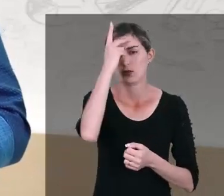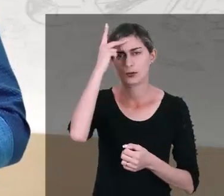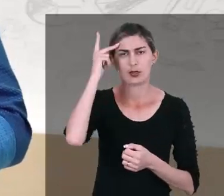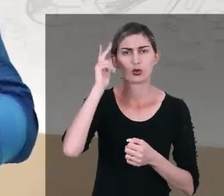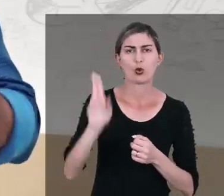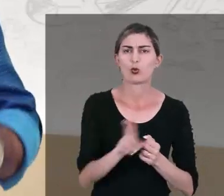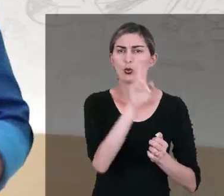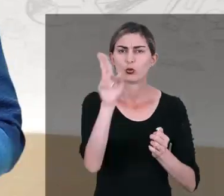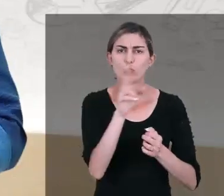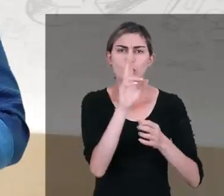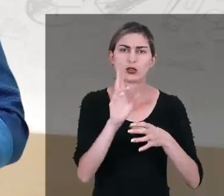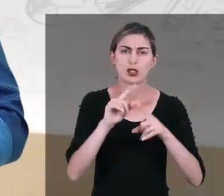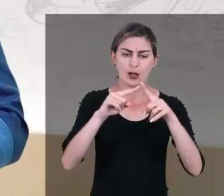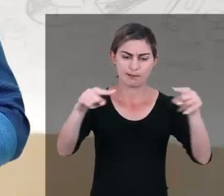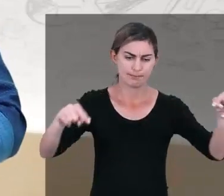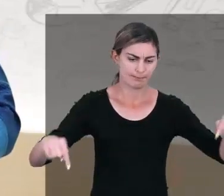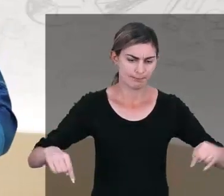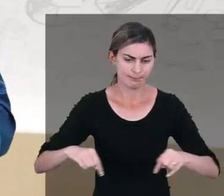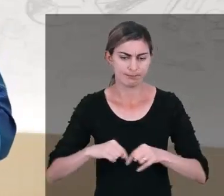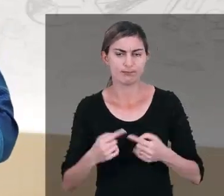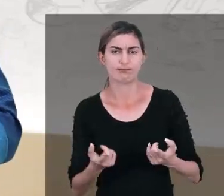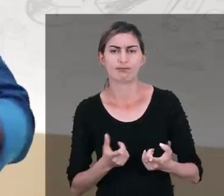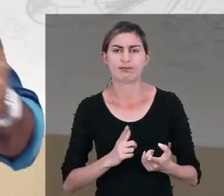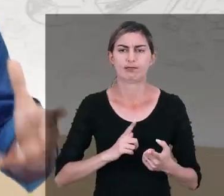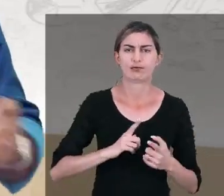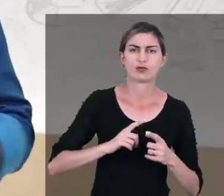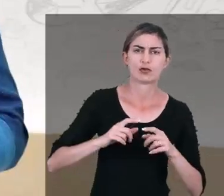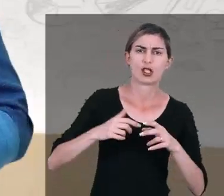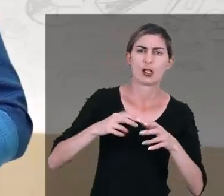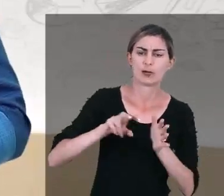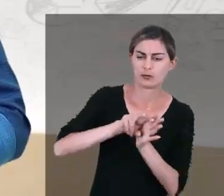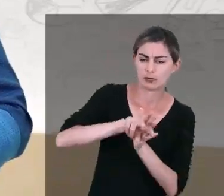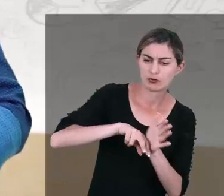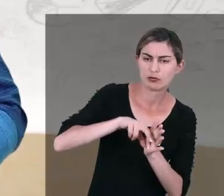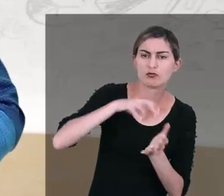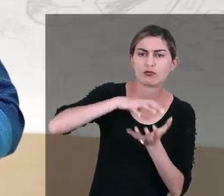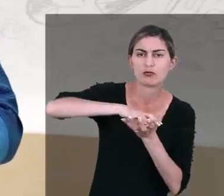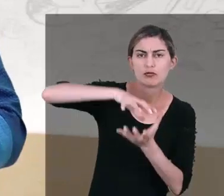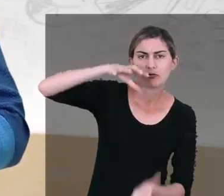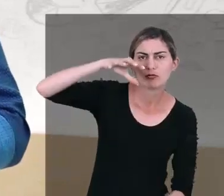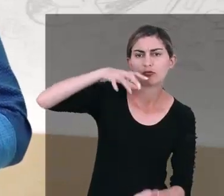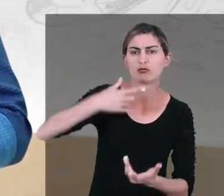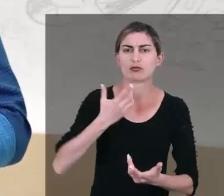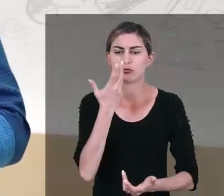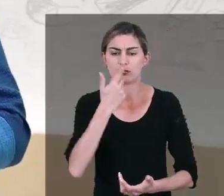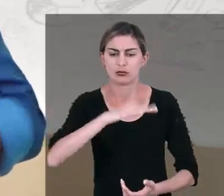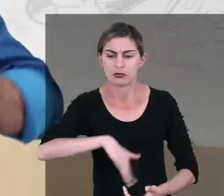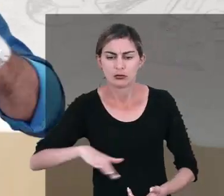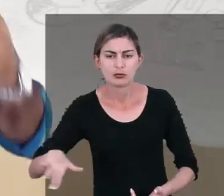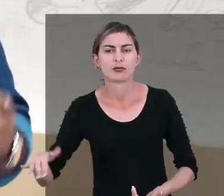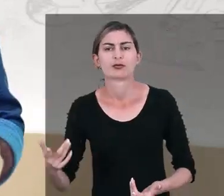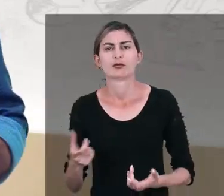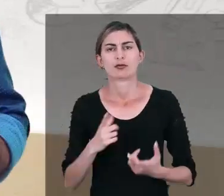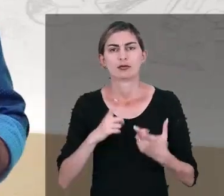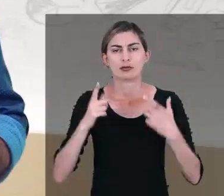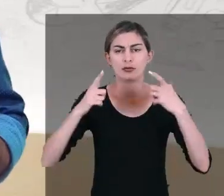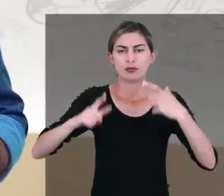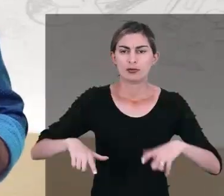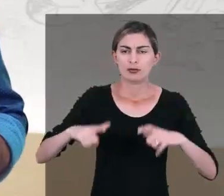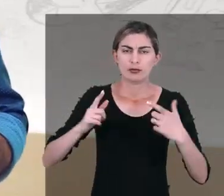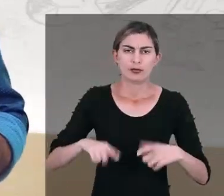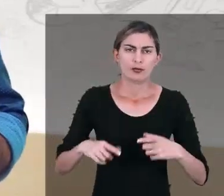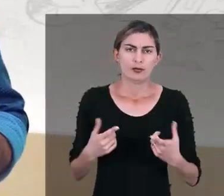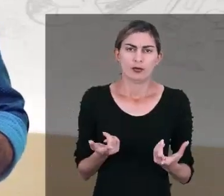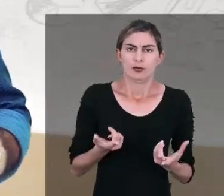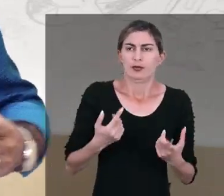aquele ambiente, de que forma, se tem idosos, se tem cadeirantes, se tem crianças, né? Se é um ambiente que